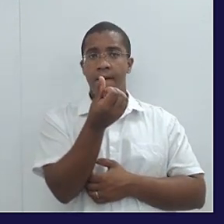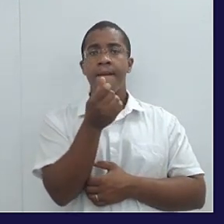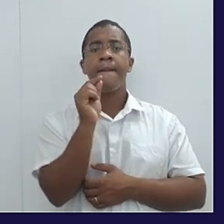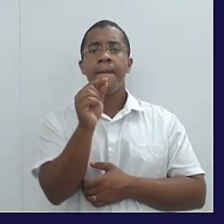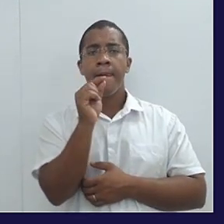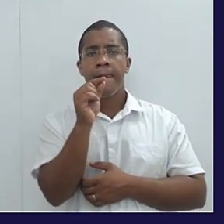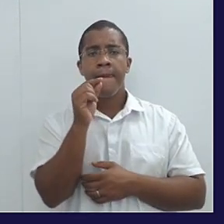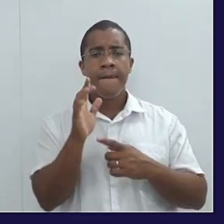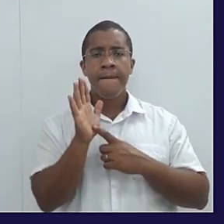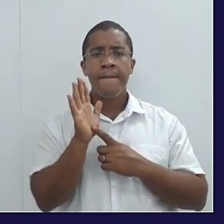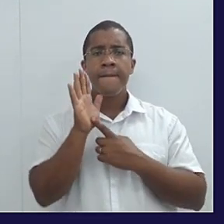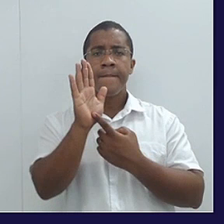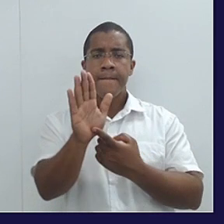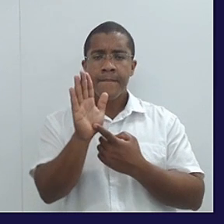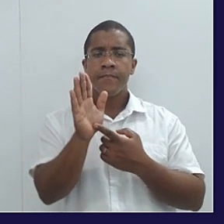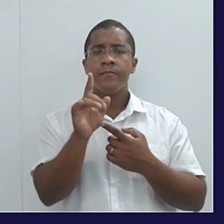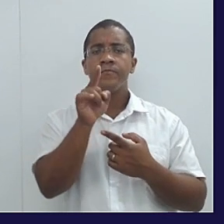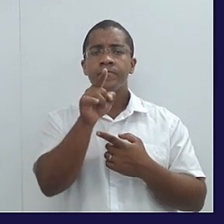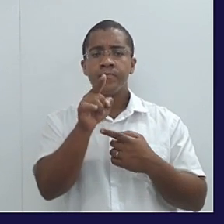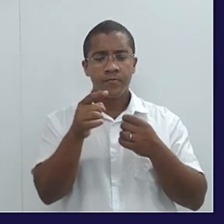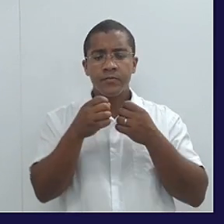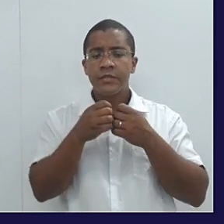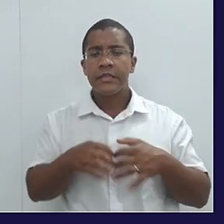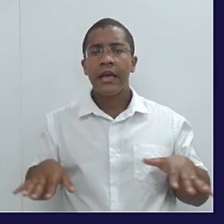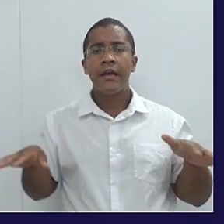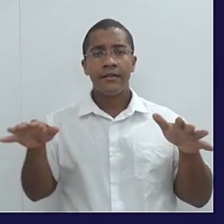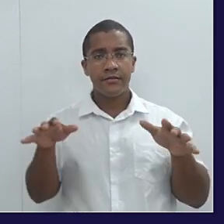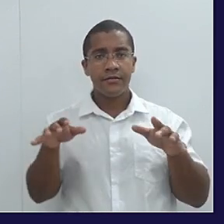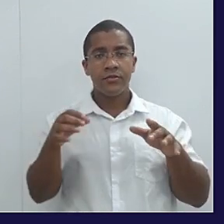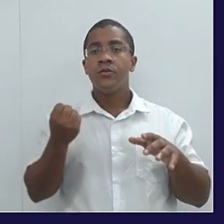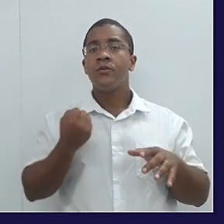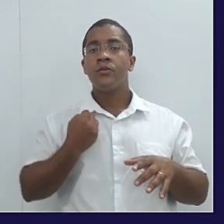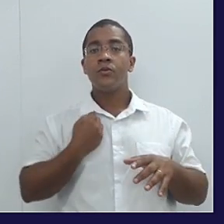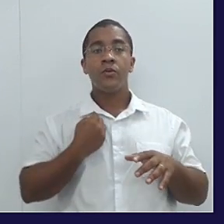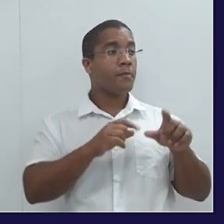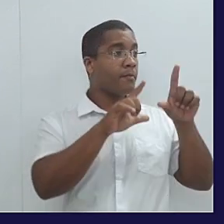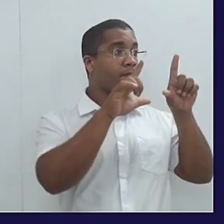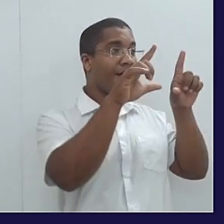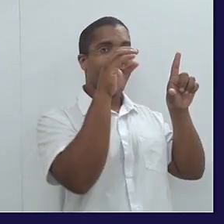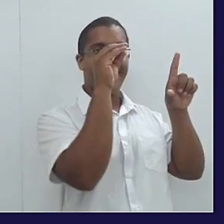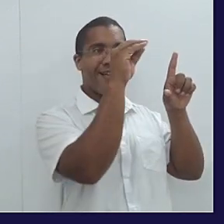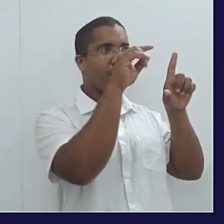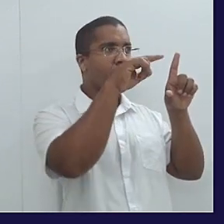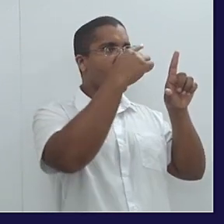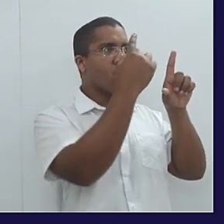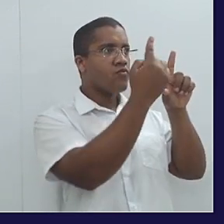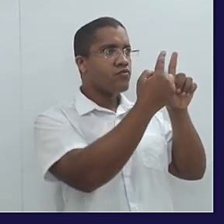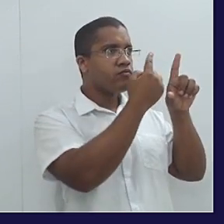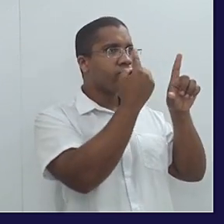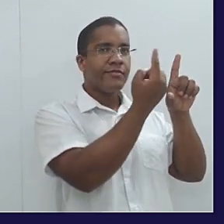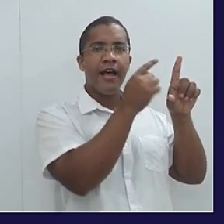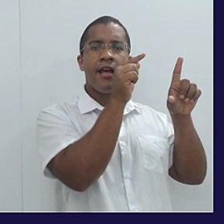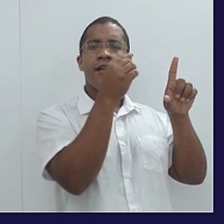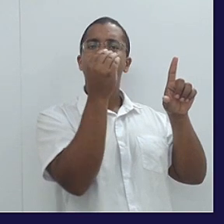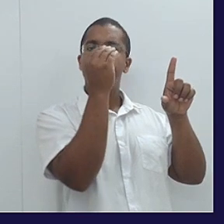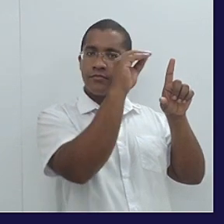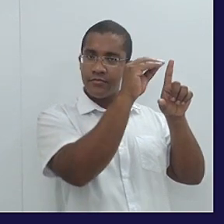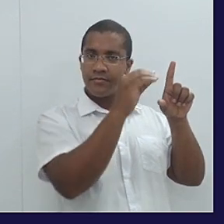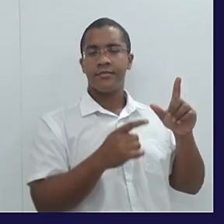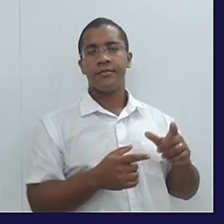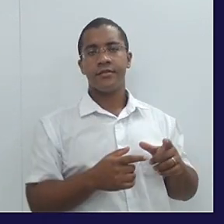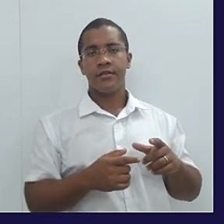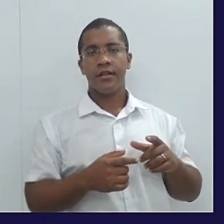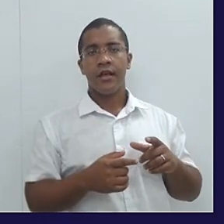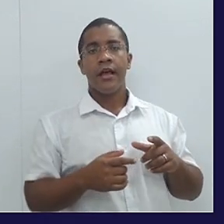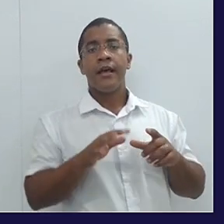a gente tem o demonstrativo do consumo, o número do medidor e as datas das leituras, né?